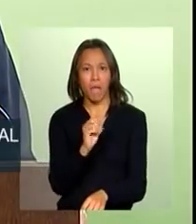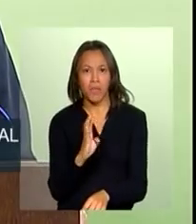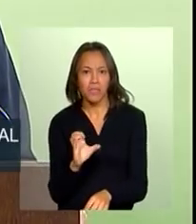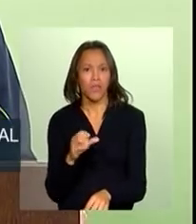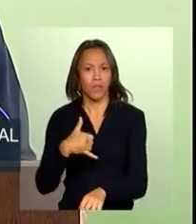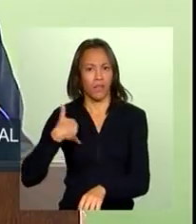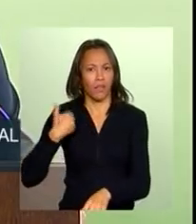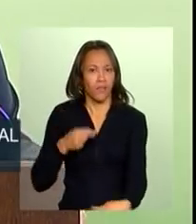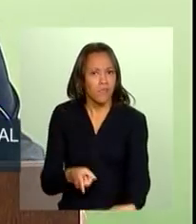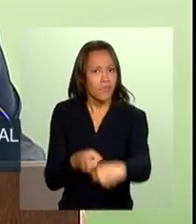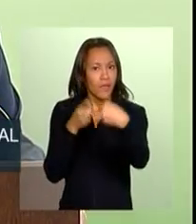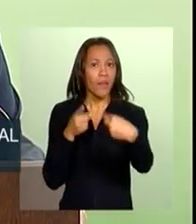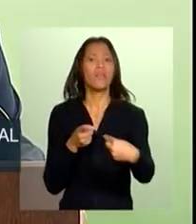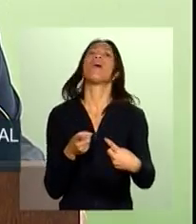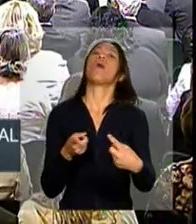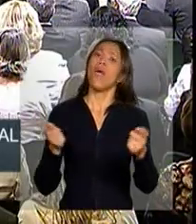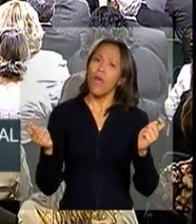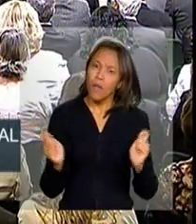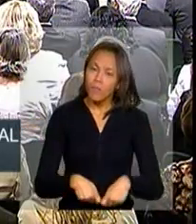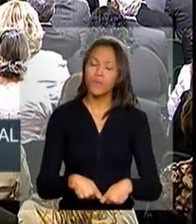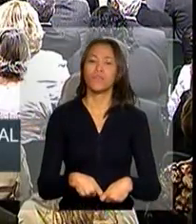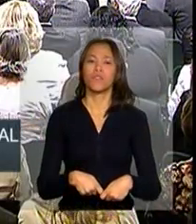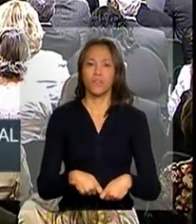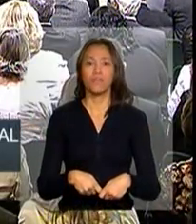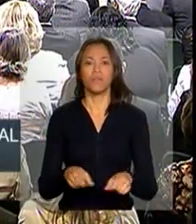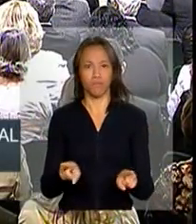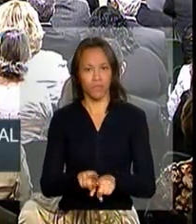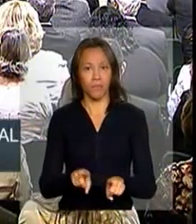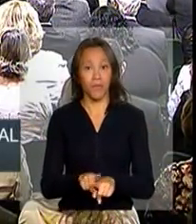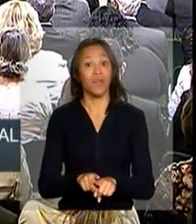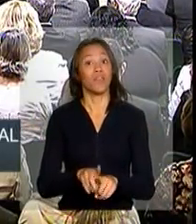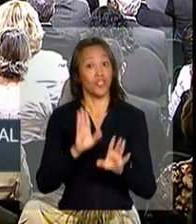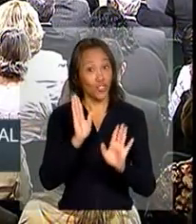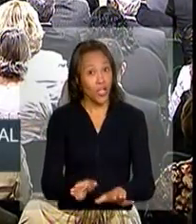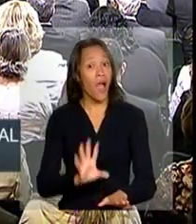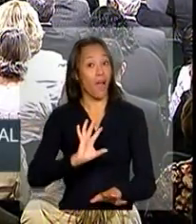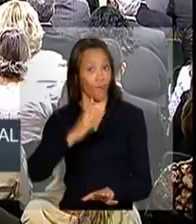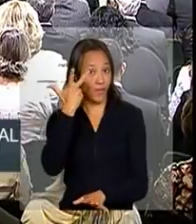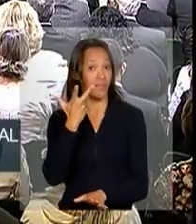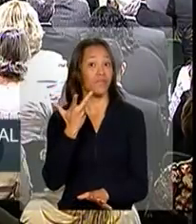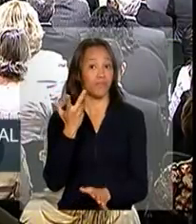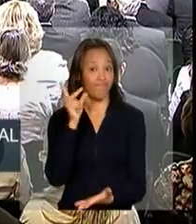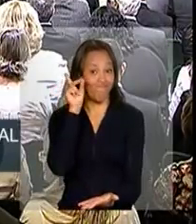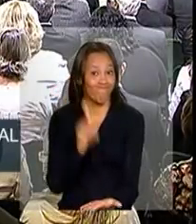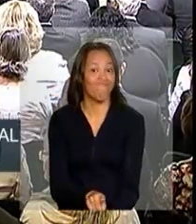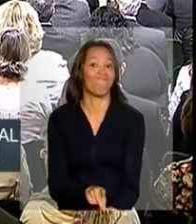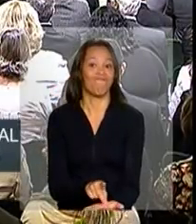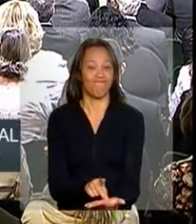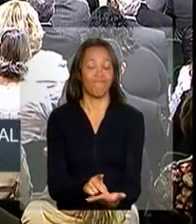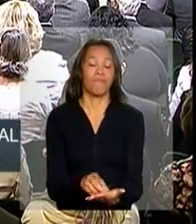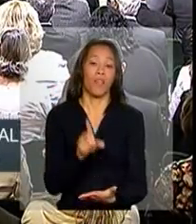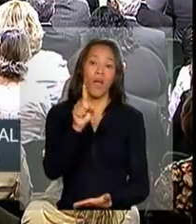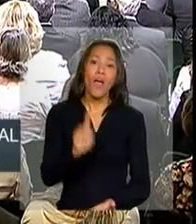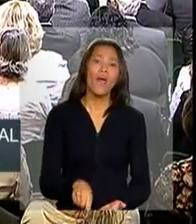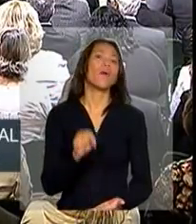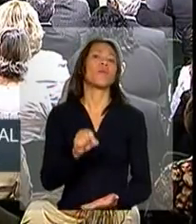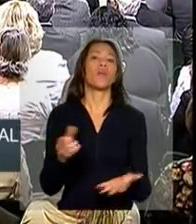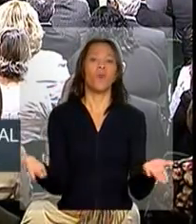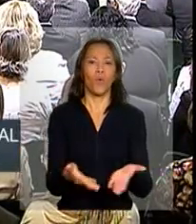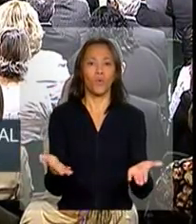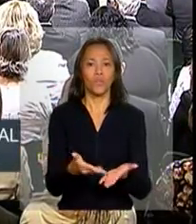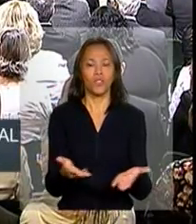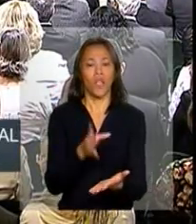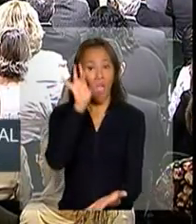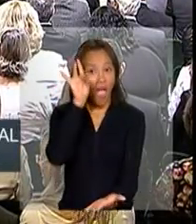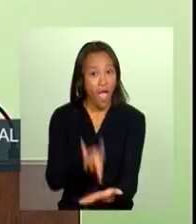certa não só é possível como foi realizado, faz parte hoje da